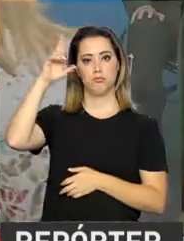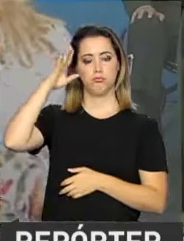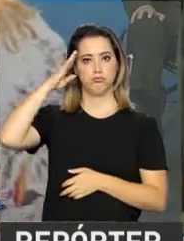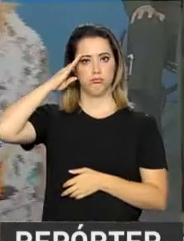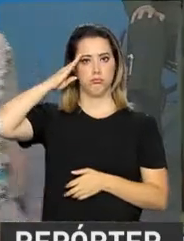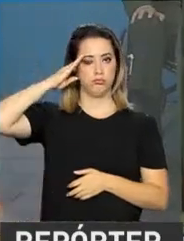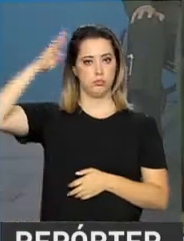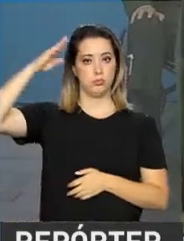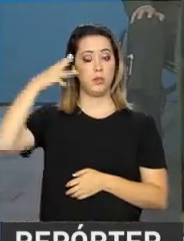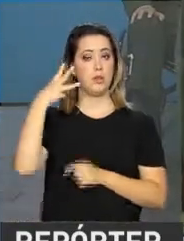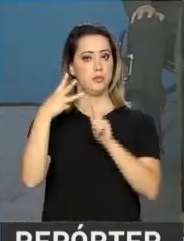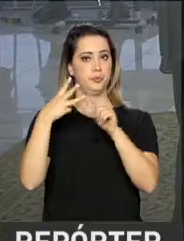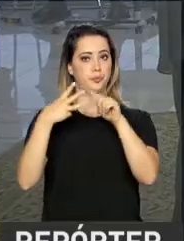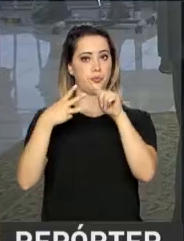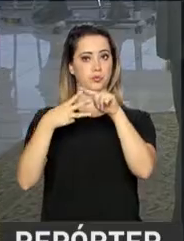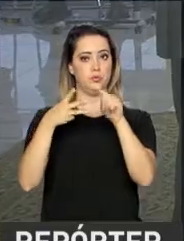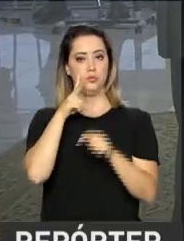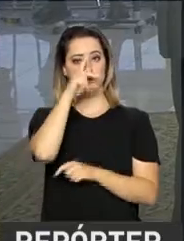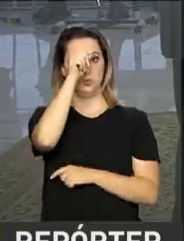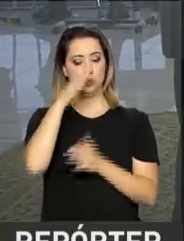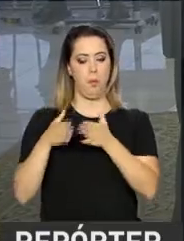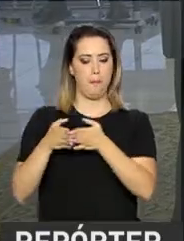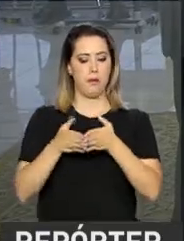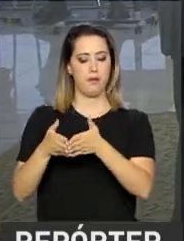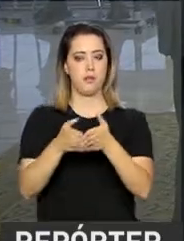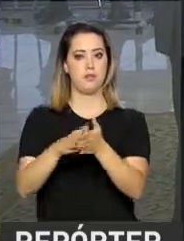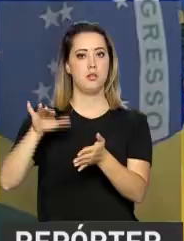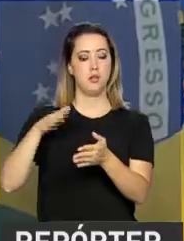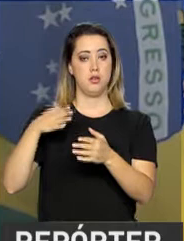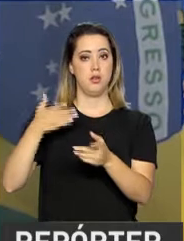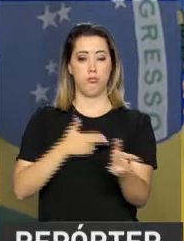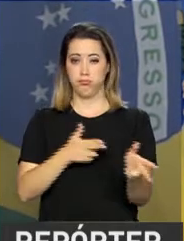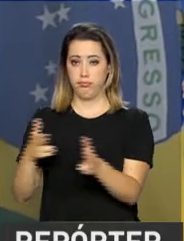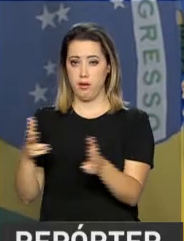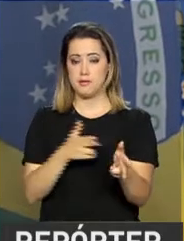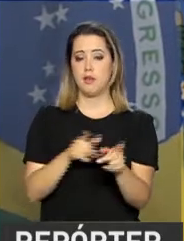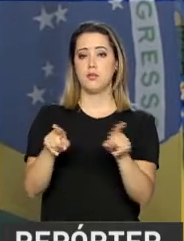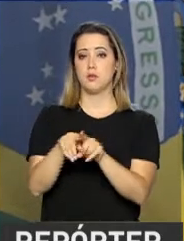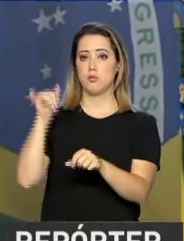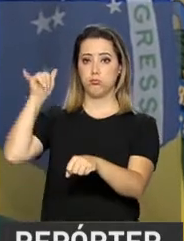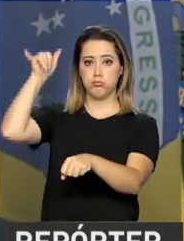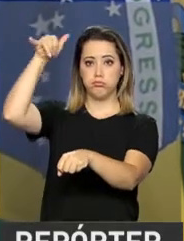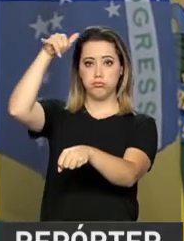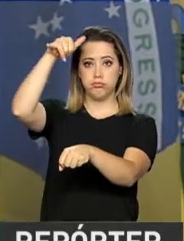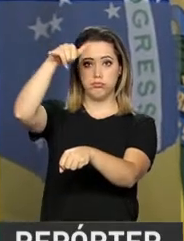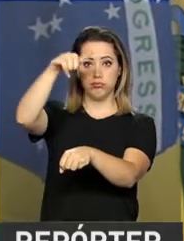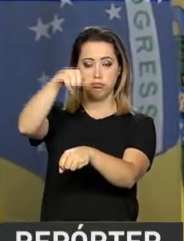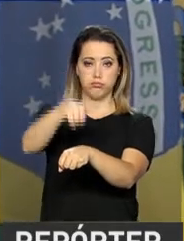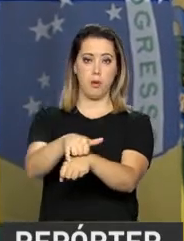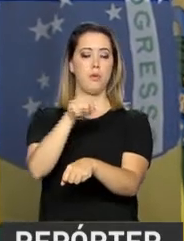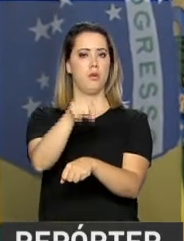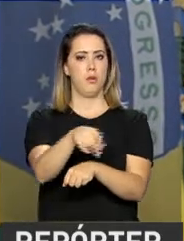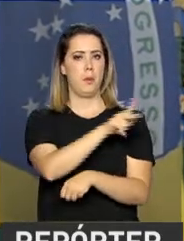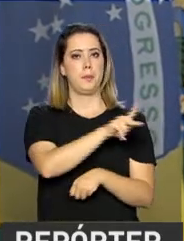representam as três forças marinha exército e aeronáutica o presidente michel temer destacou o trabalho realizado pelo